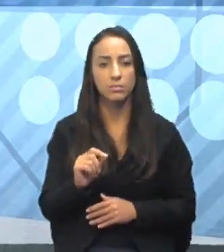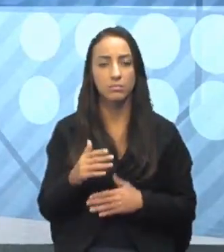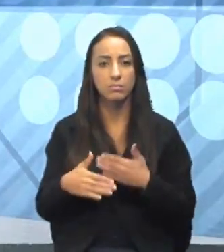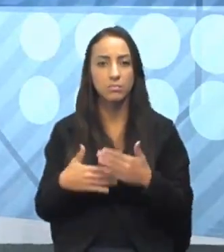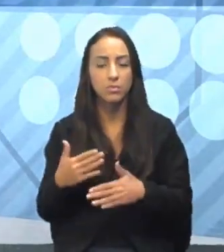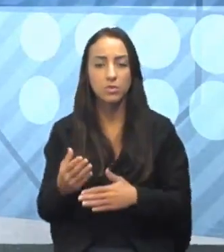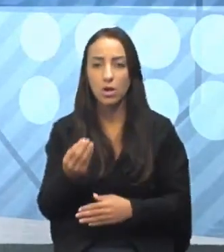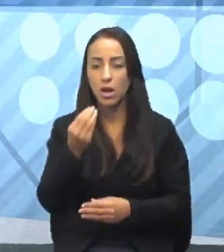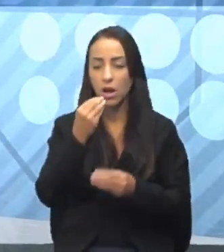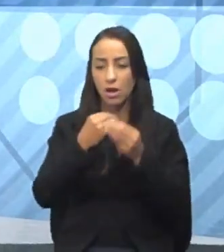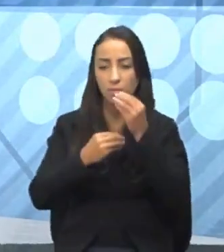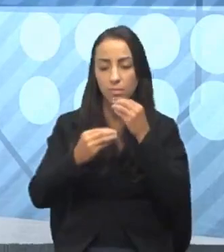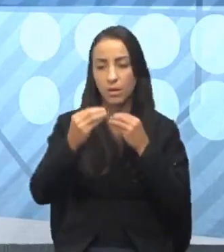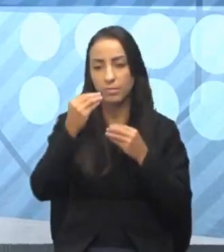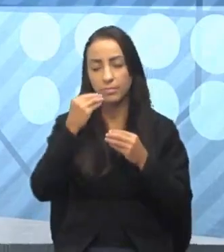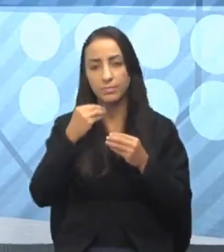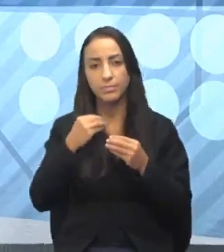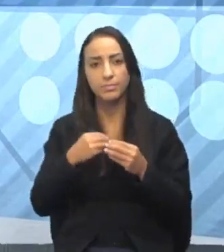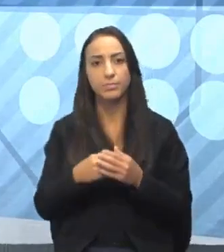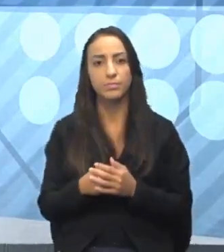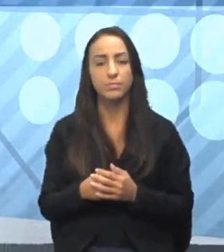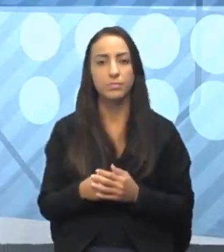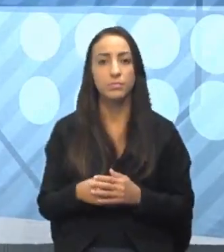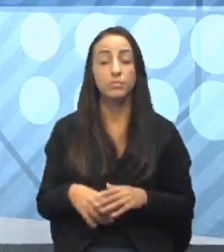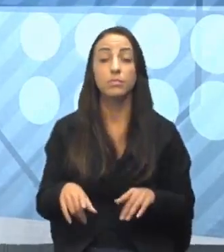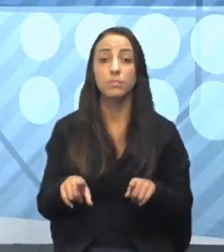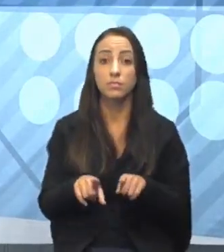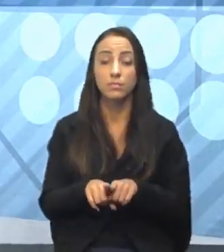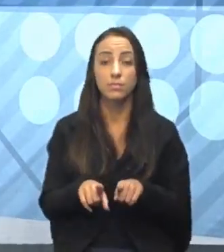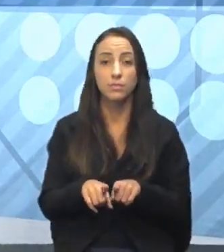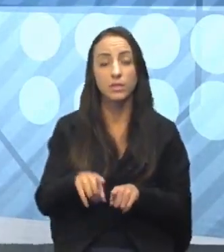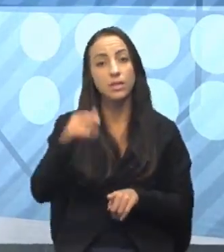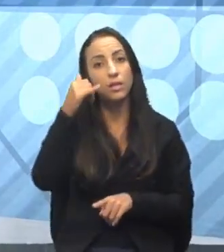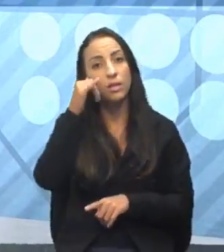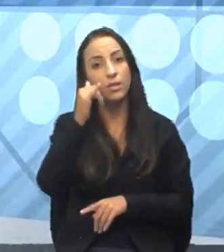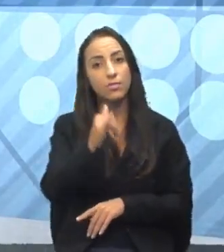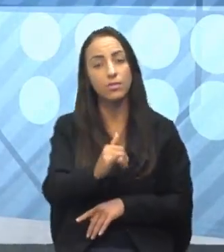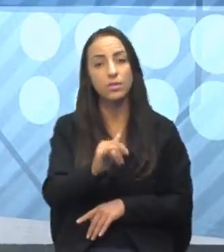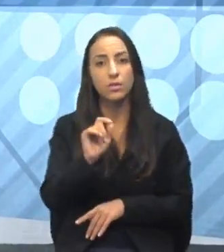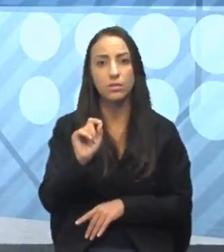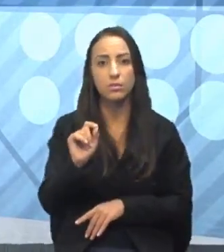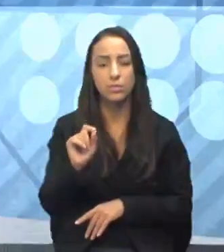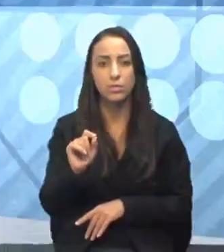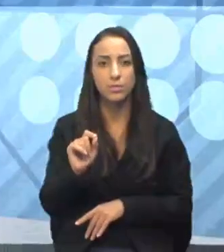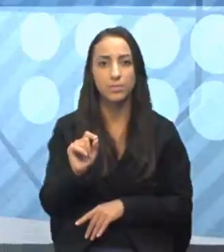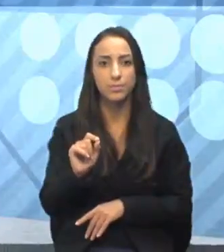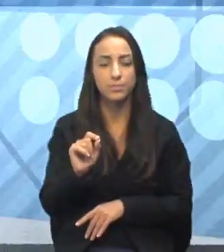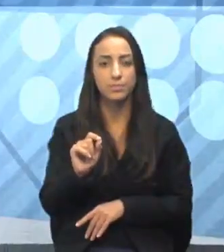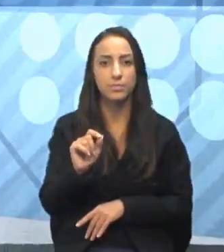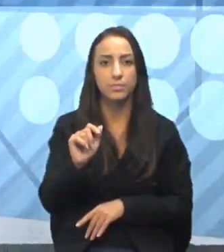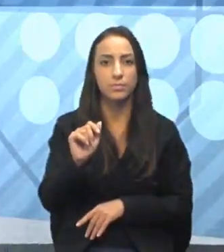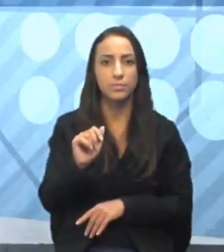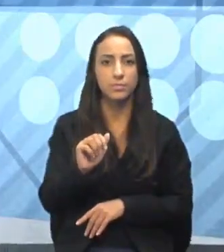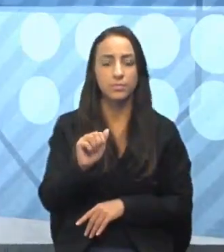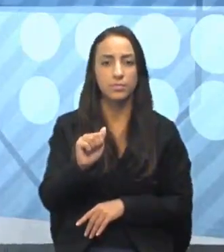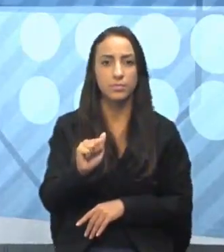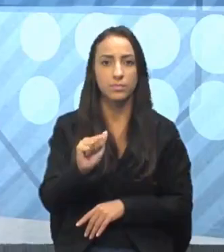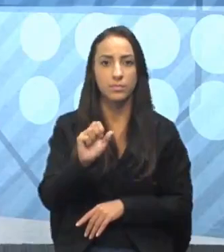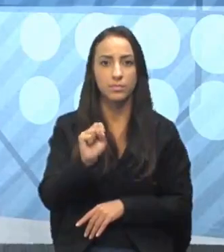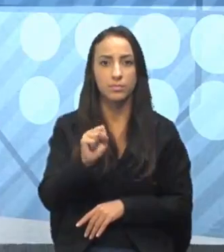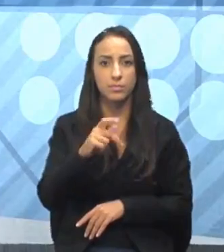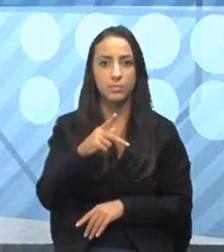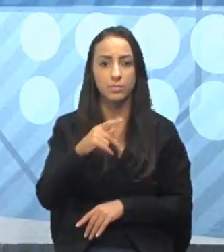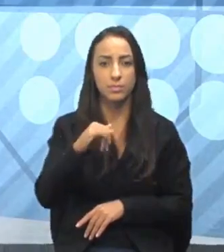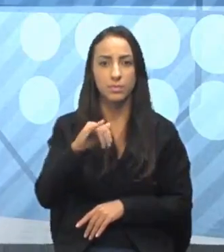de alimentação e também evita que o paciente ele tenha